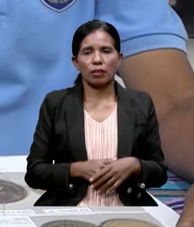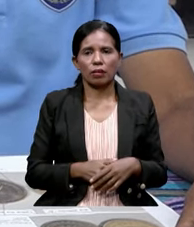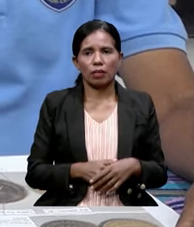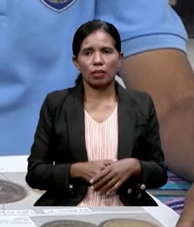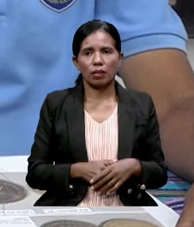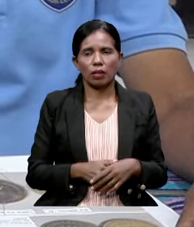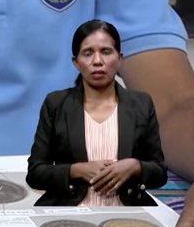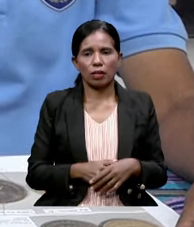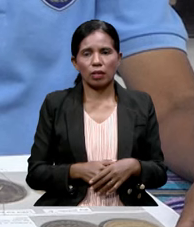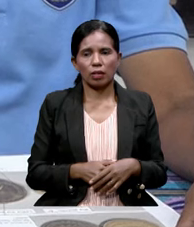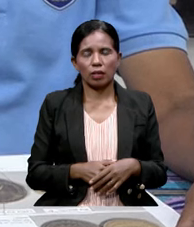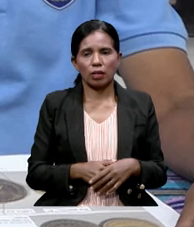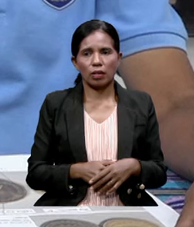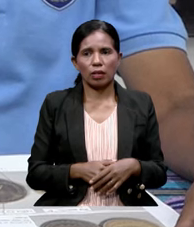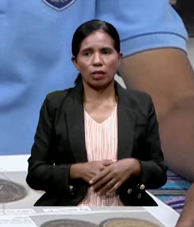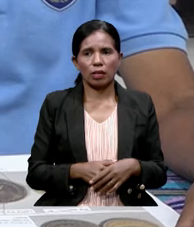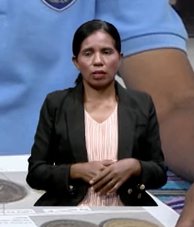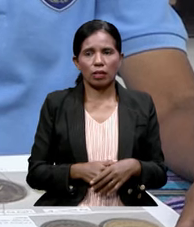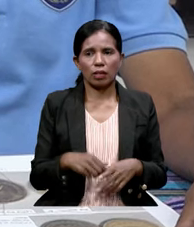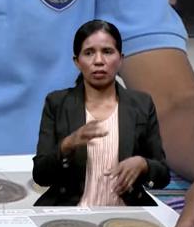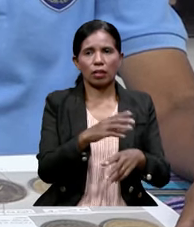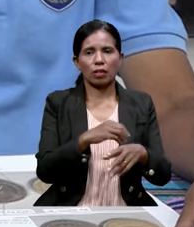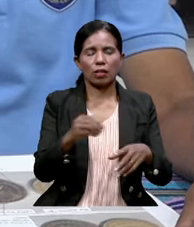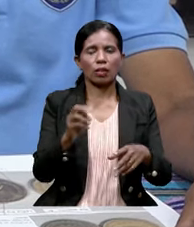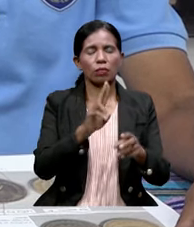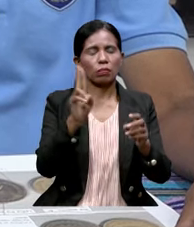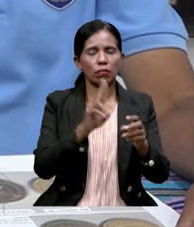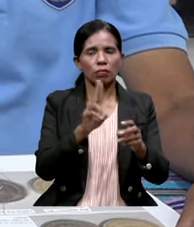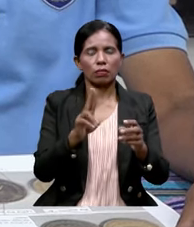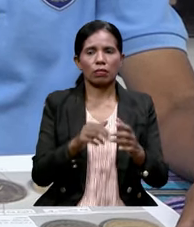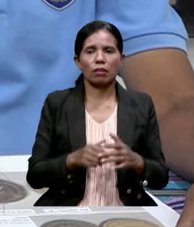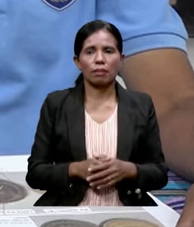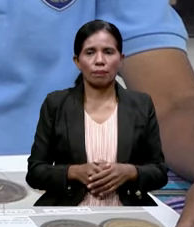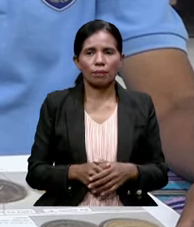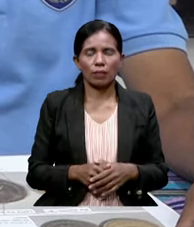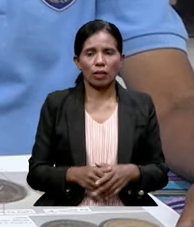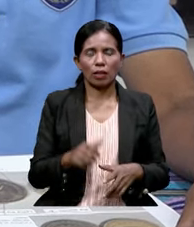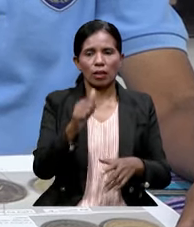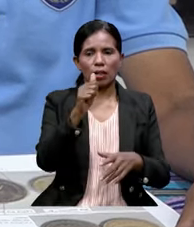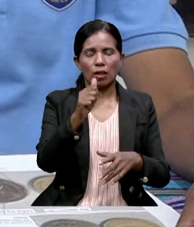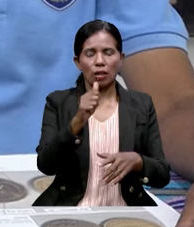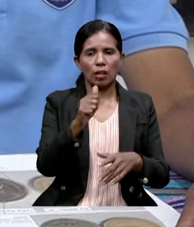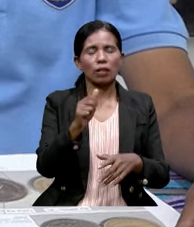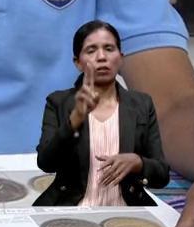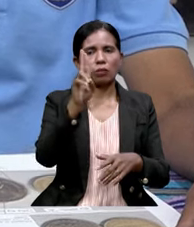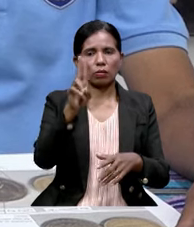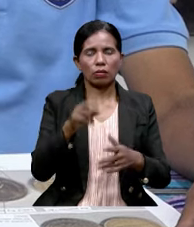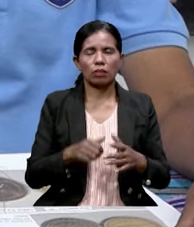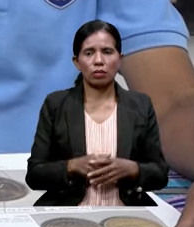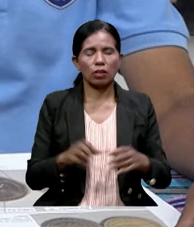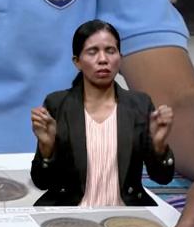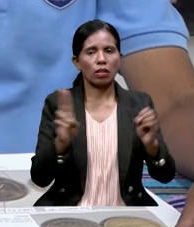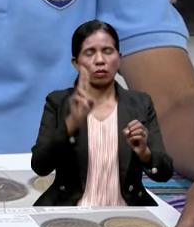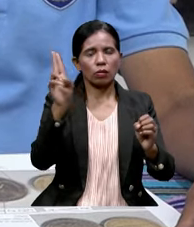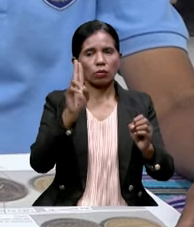Republika Demokratika ne nia ida neve ma palsu ne lauza asento. Por exemplo, a letra A ou a letra U, né, lá usa